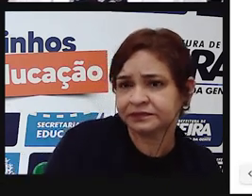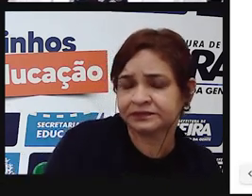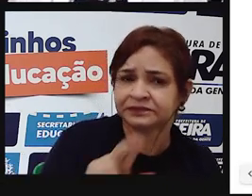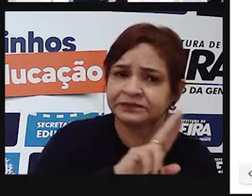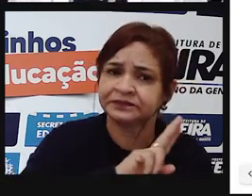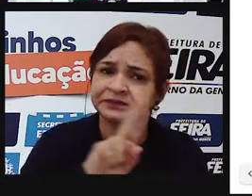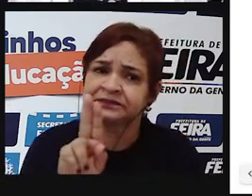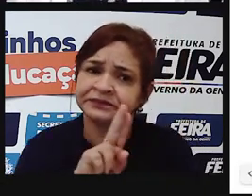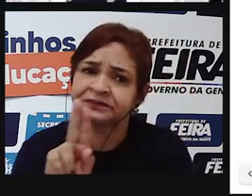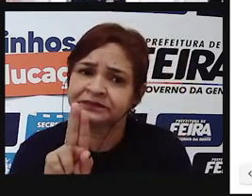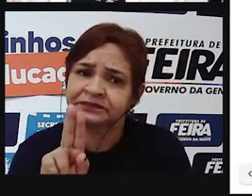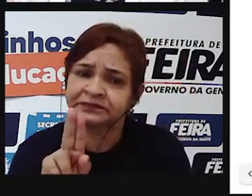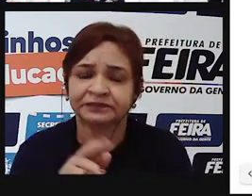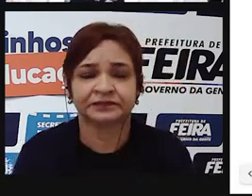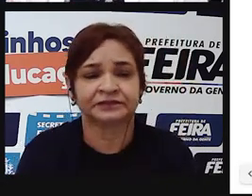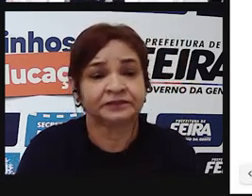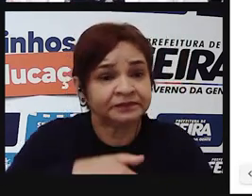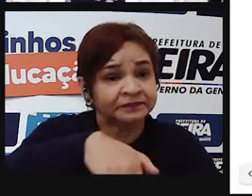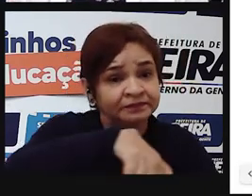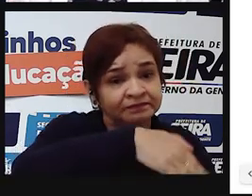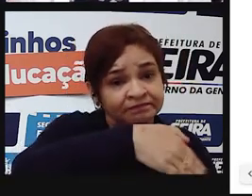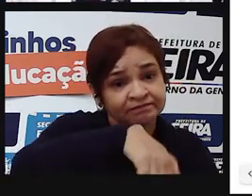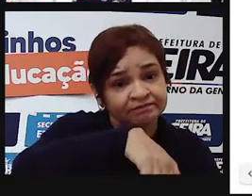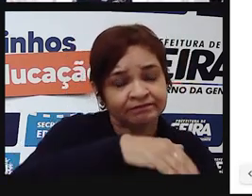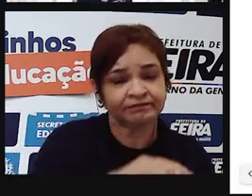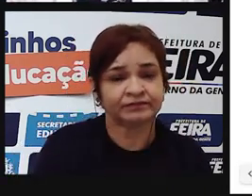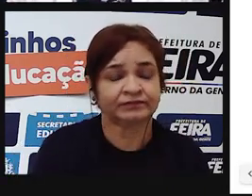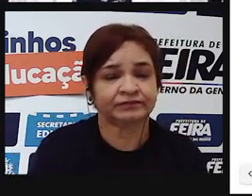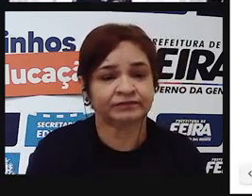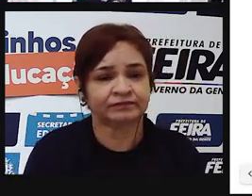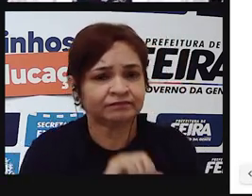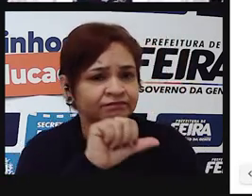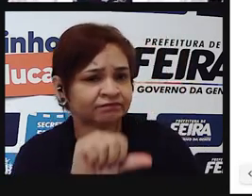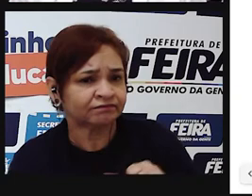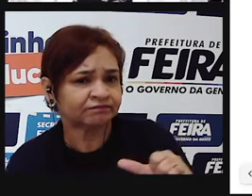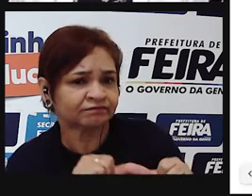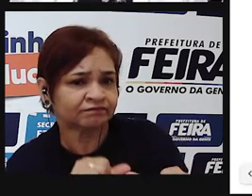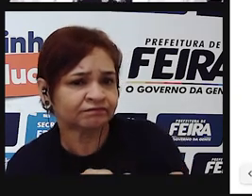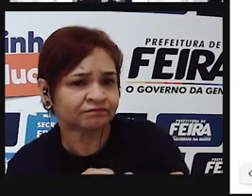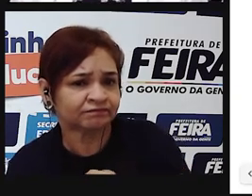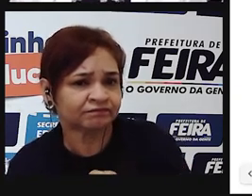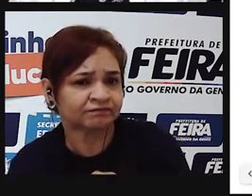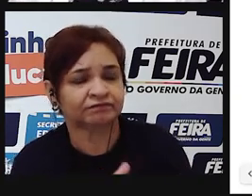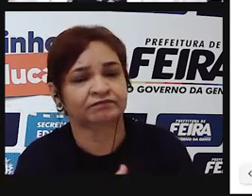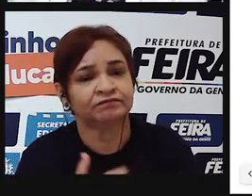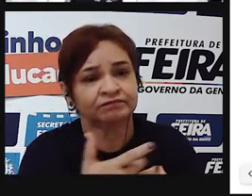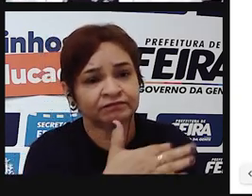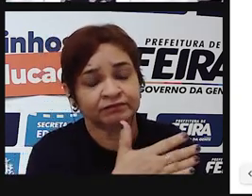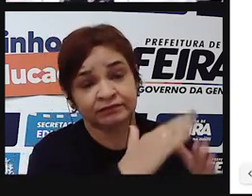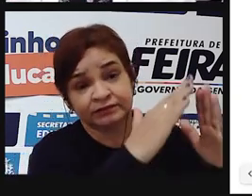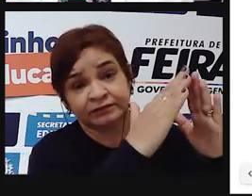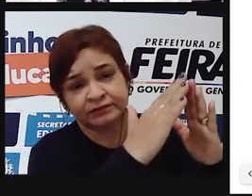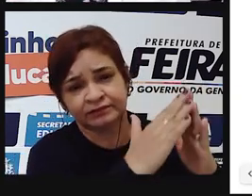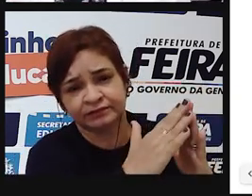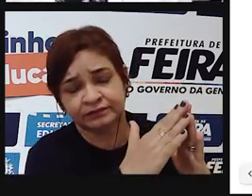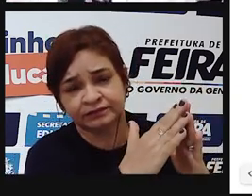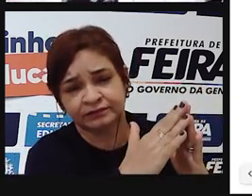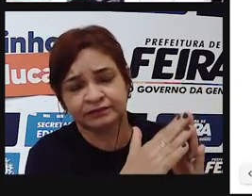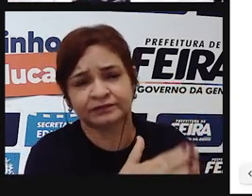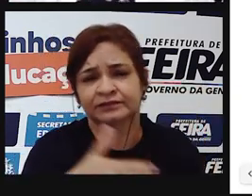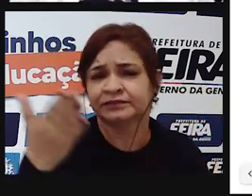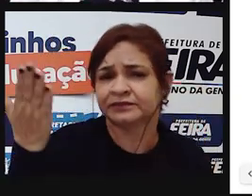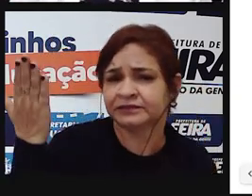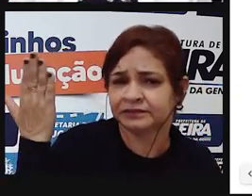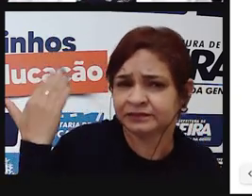rua, né? Muda as construções das casas daquela rua, onde às vezes não tinha